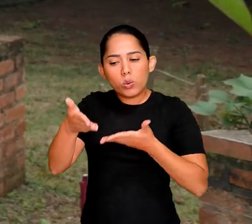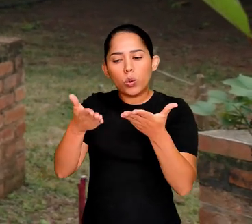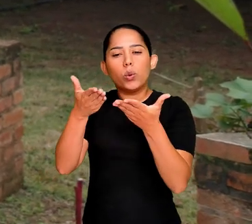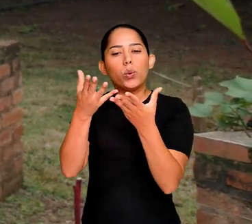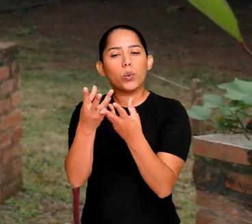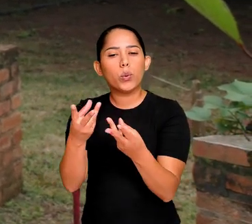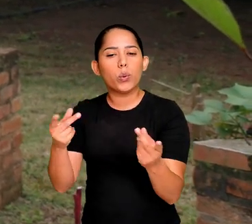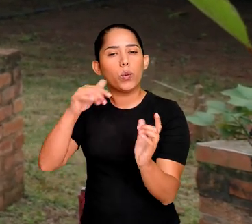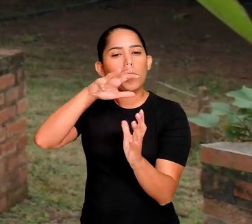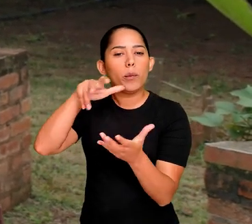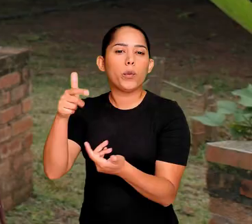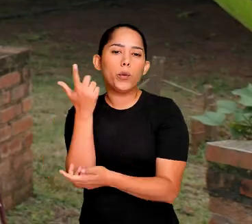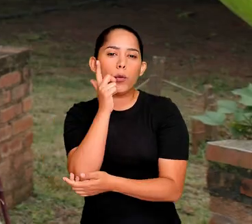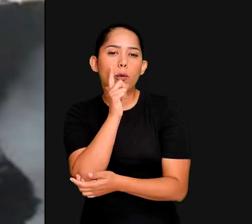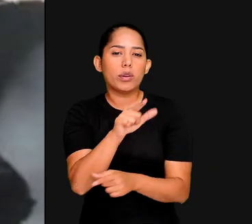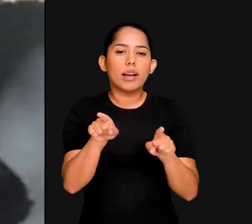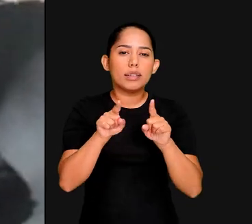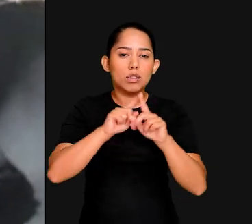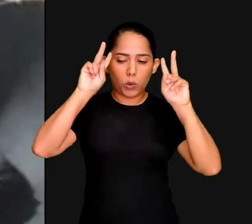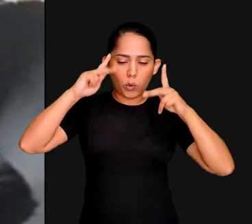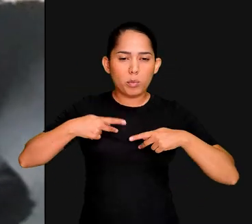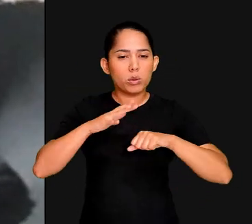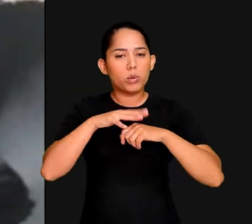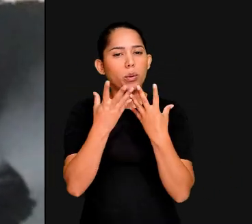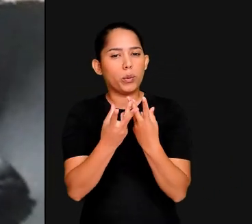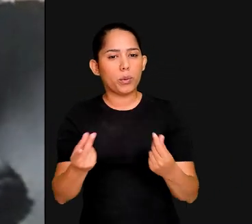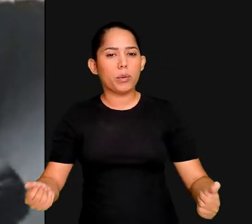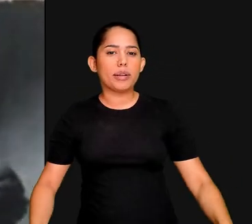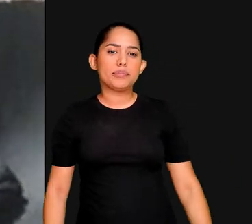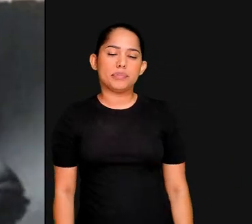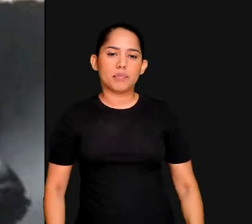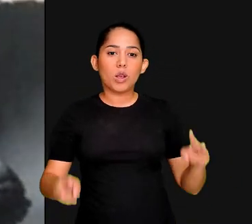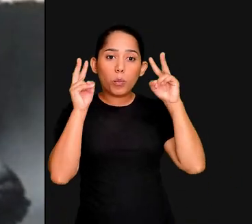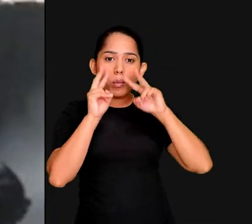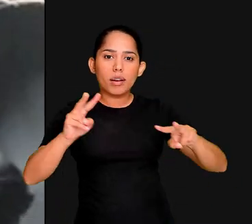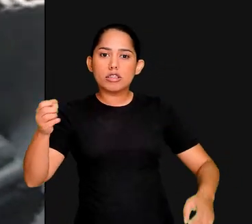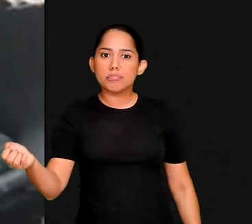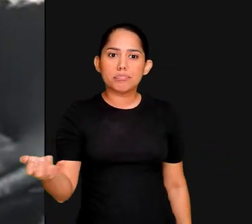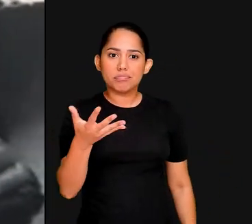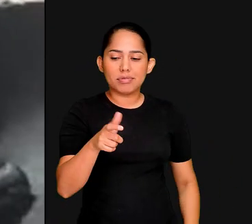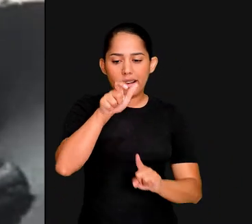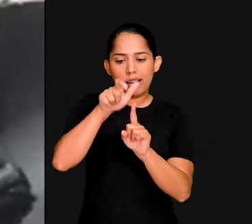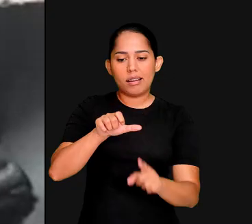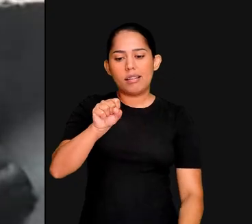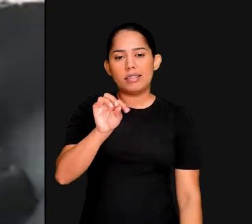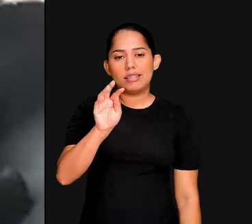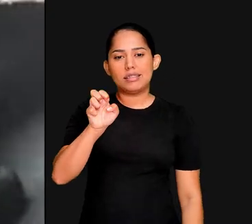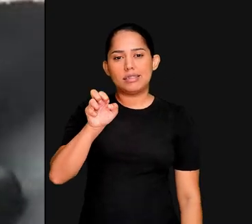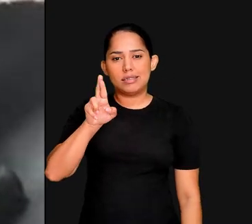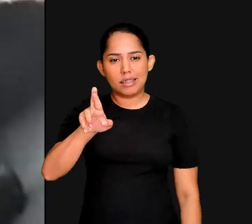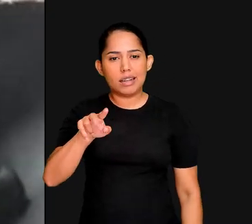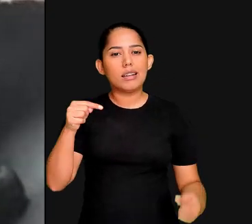sentido também de curar o ser humano, né? Visão muito, muito inovadora que Steiner traz, que é o